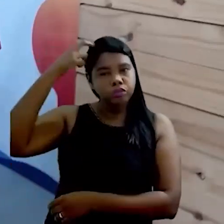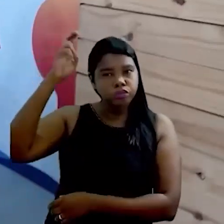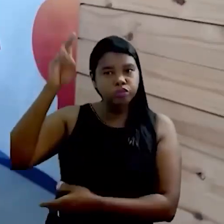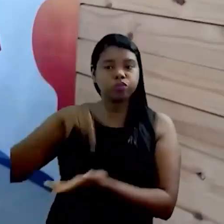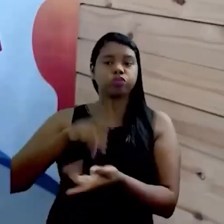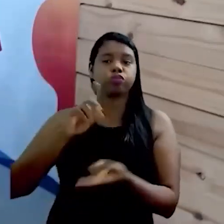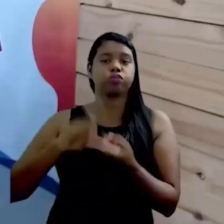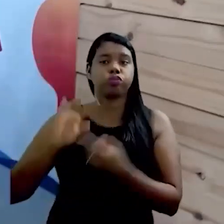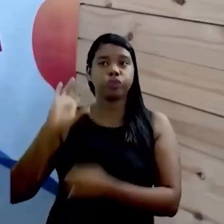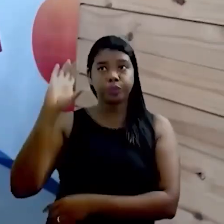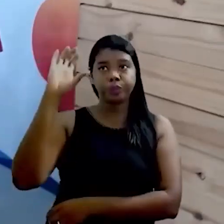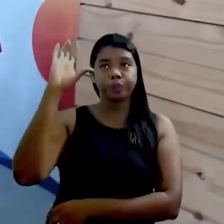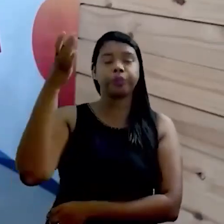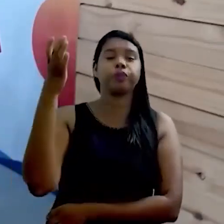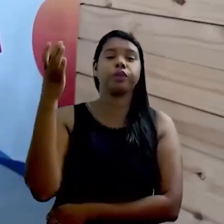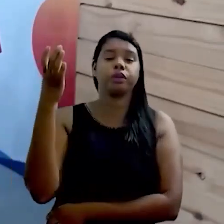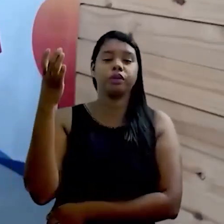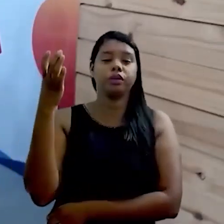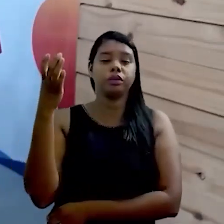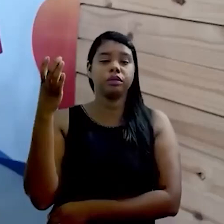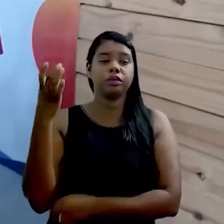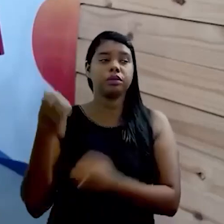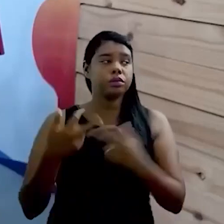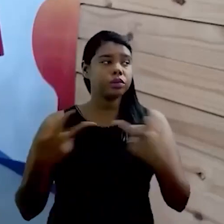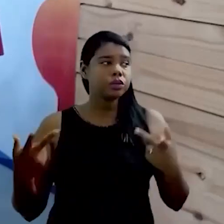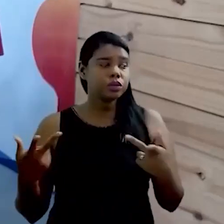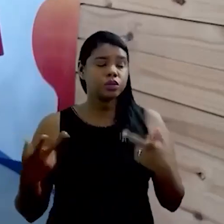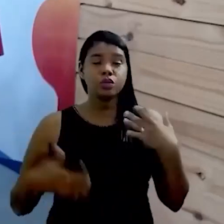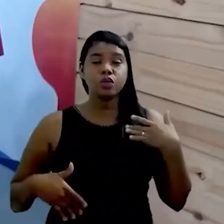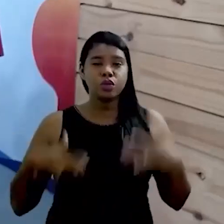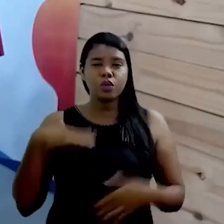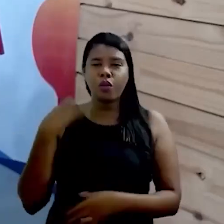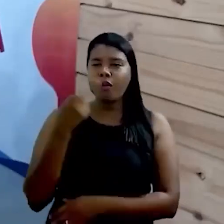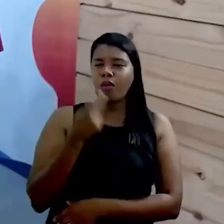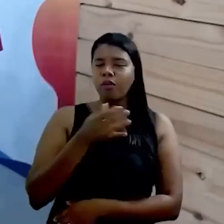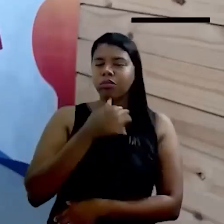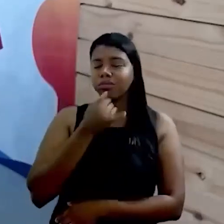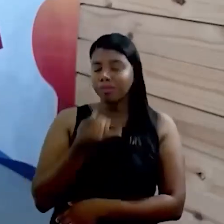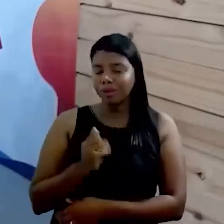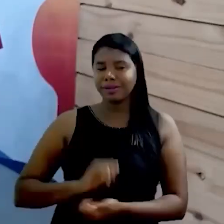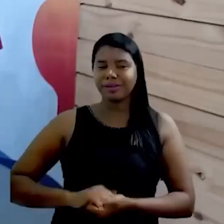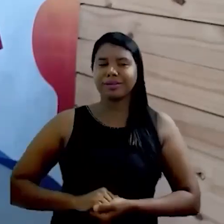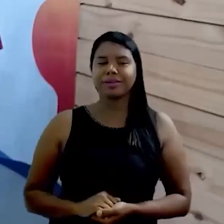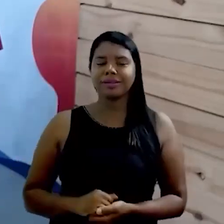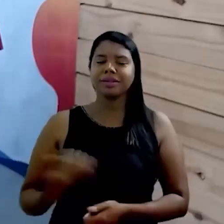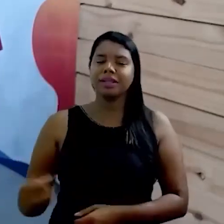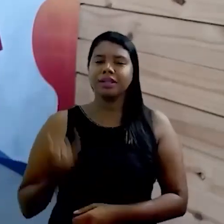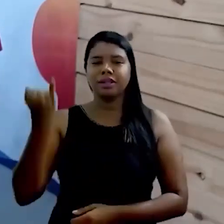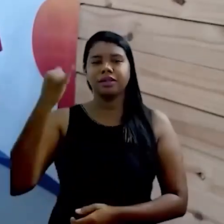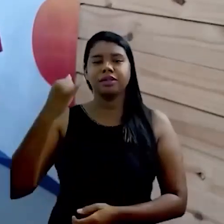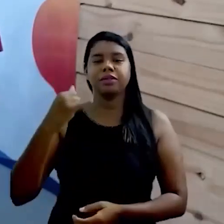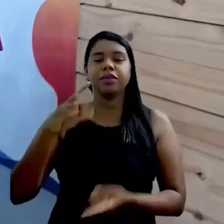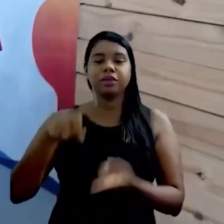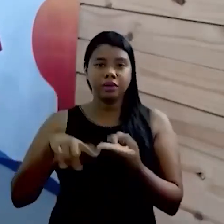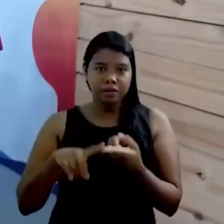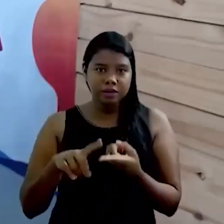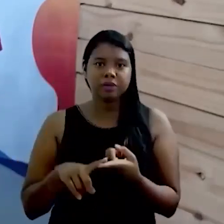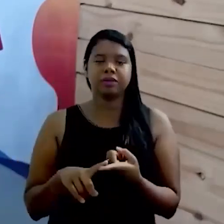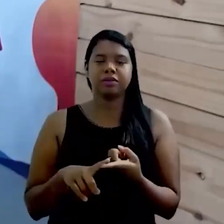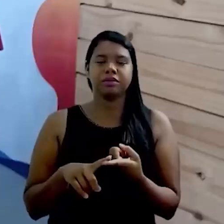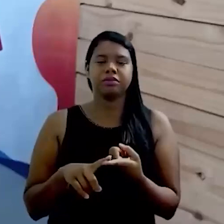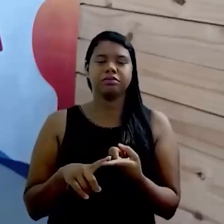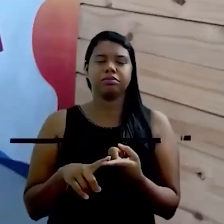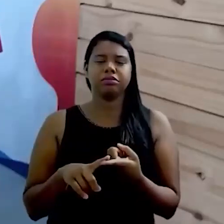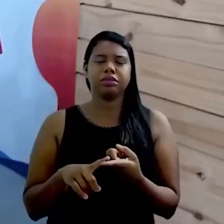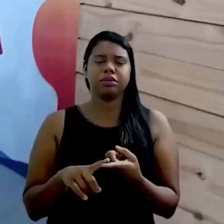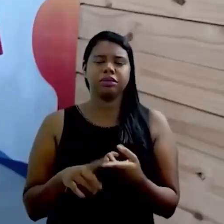do clima, né? São coisas que a gente fala que o corpo fala. É verdade. Né? Então é super importante também o consultor ter essa sensibilidade